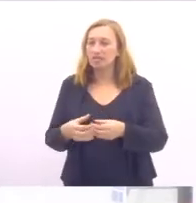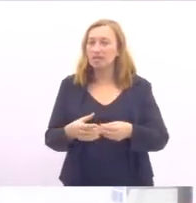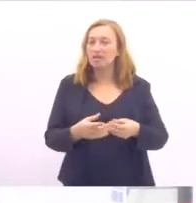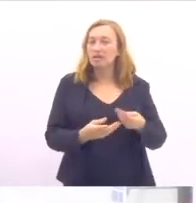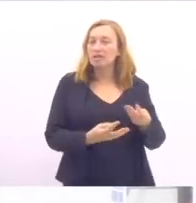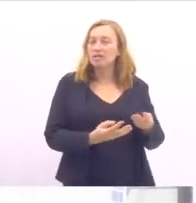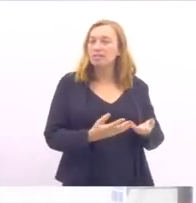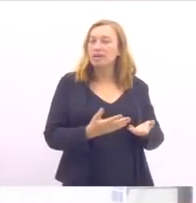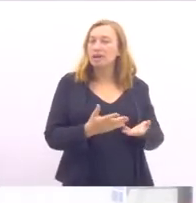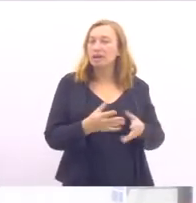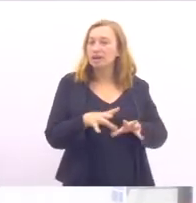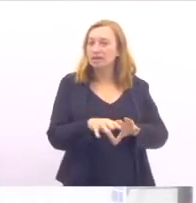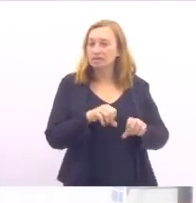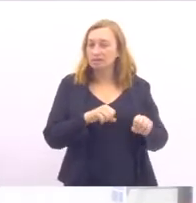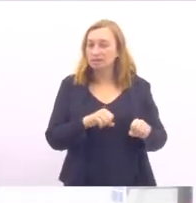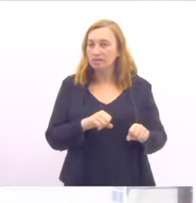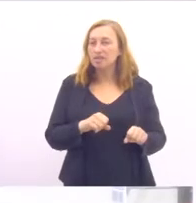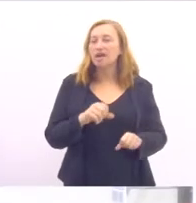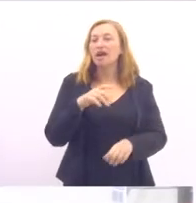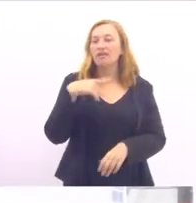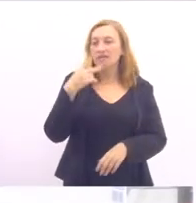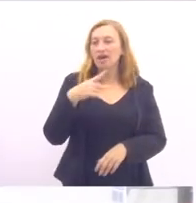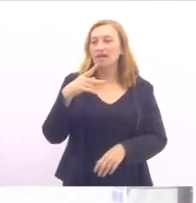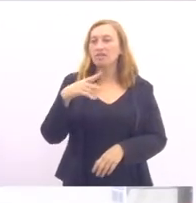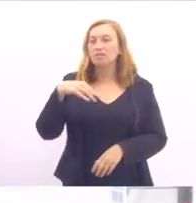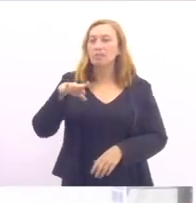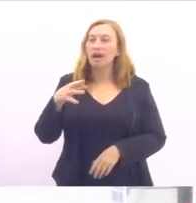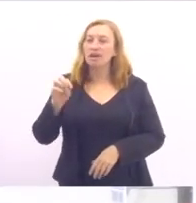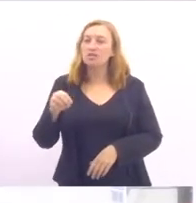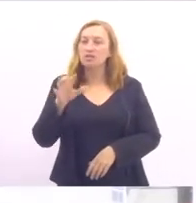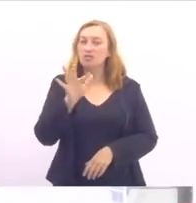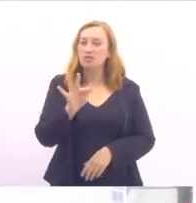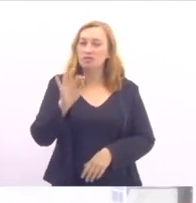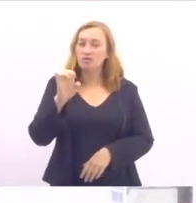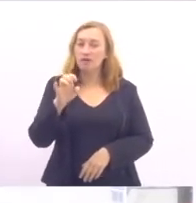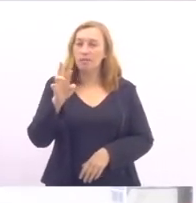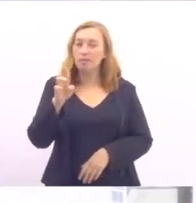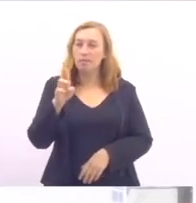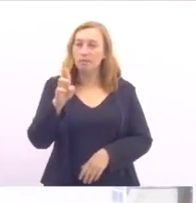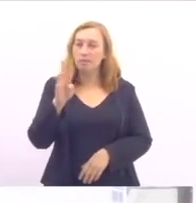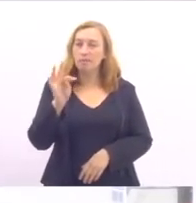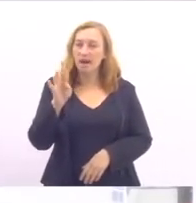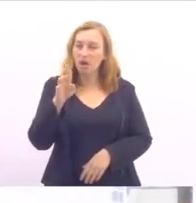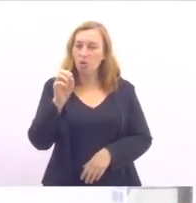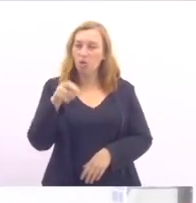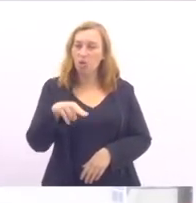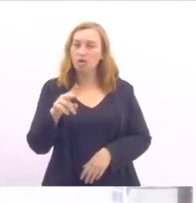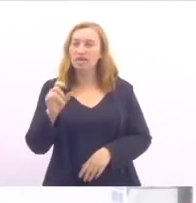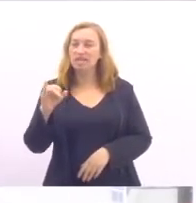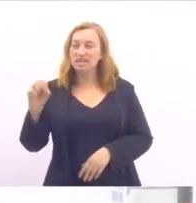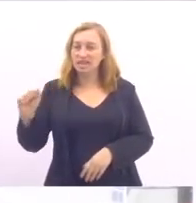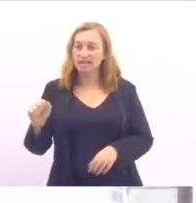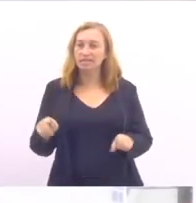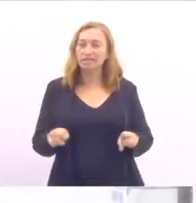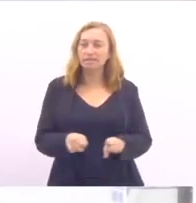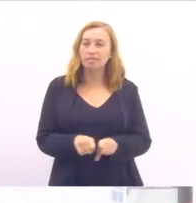Tem uma fala do Márcio, Febracon e a CEAS. E a questão da